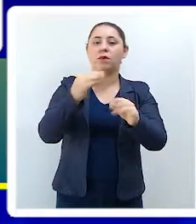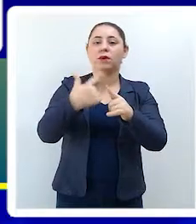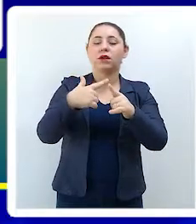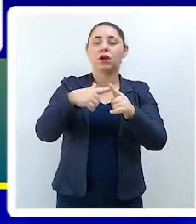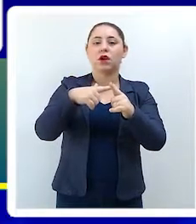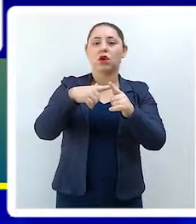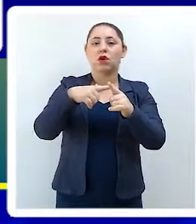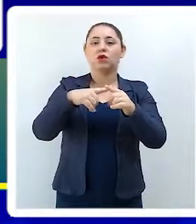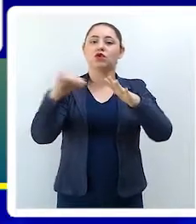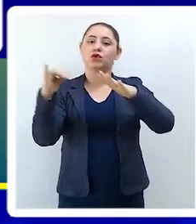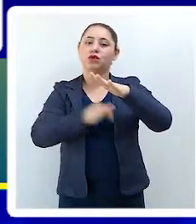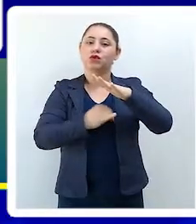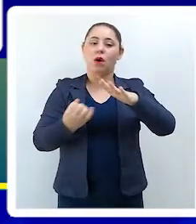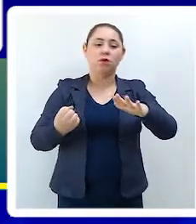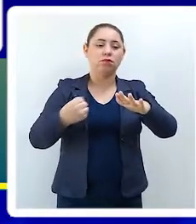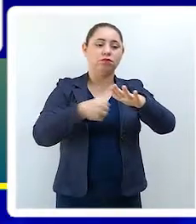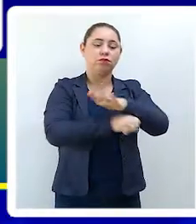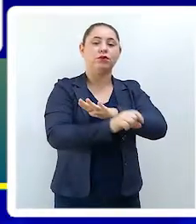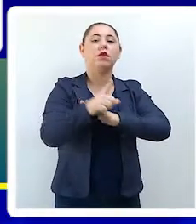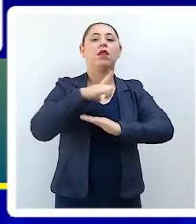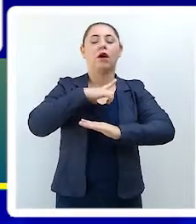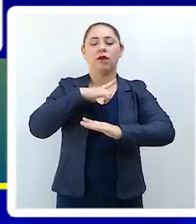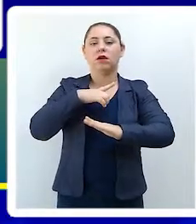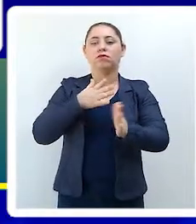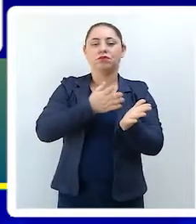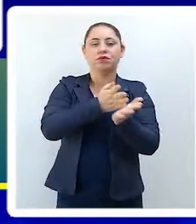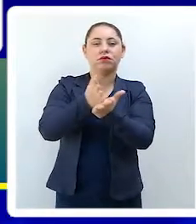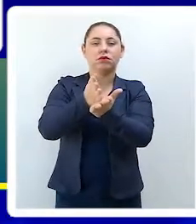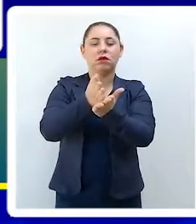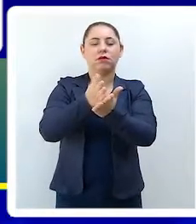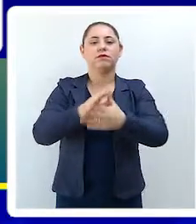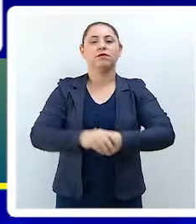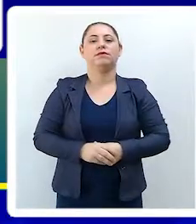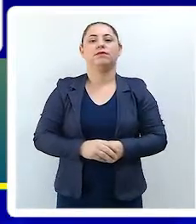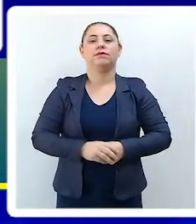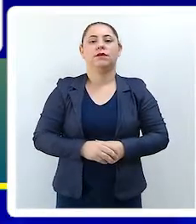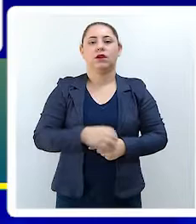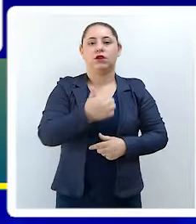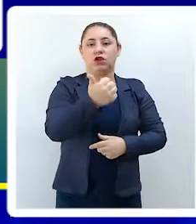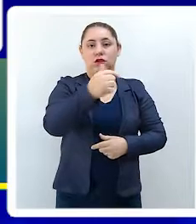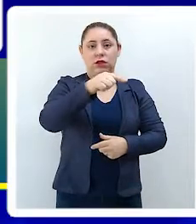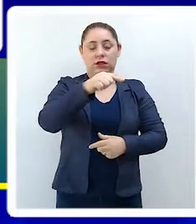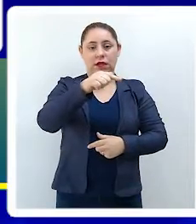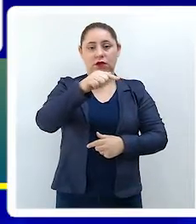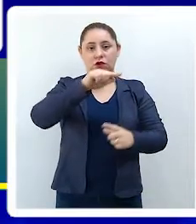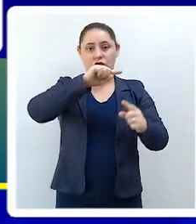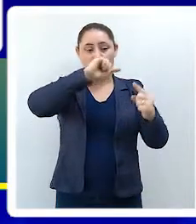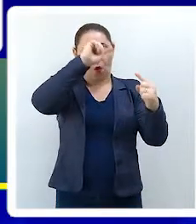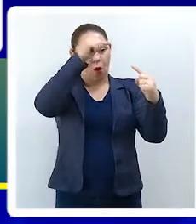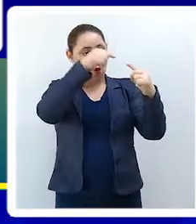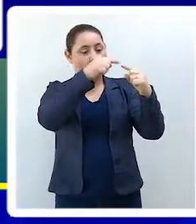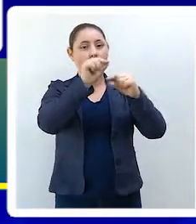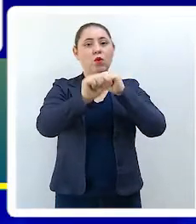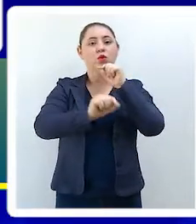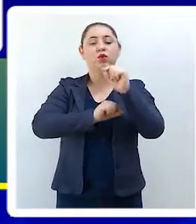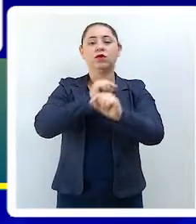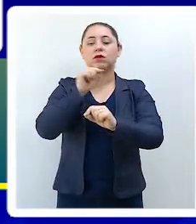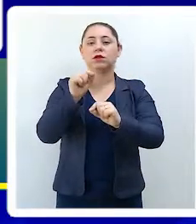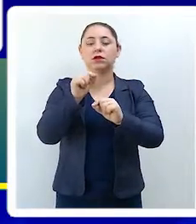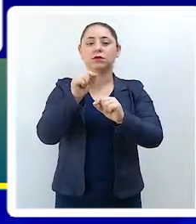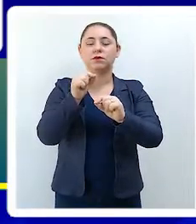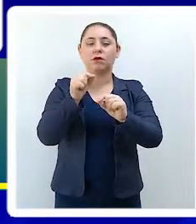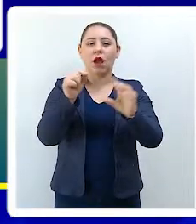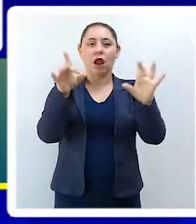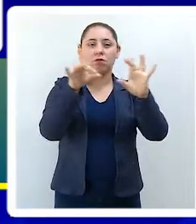que os órgãos que vão implementar isso possam se guiar. Esses 17 objetivos, eles são